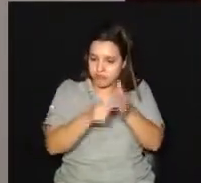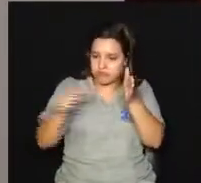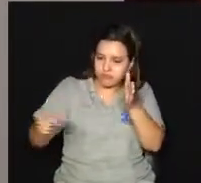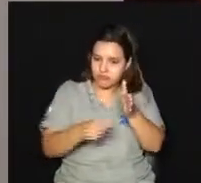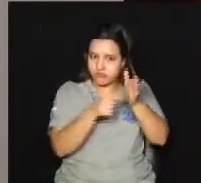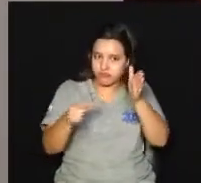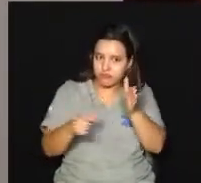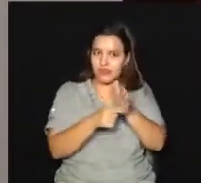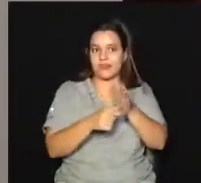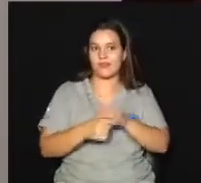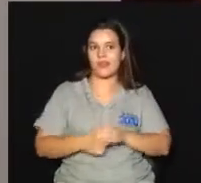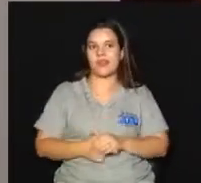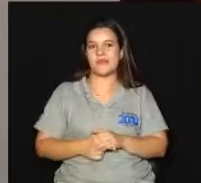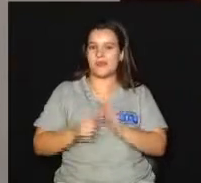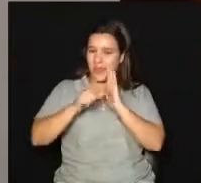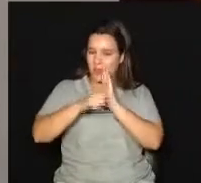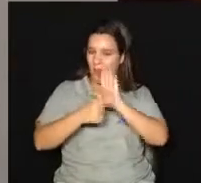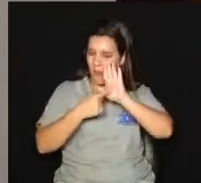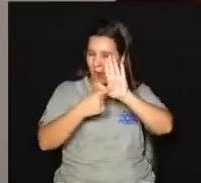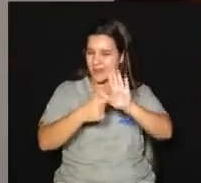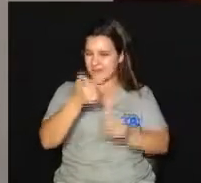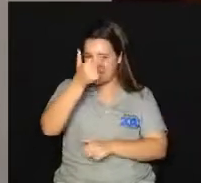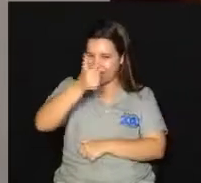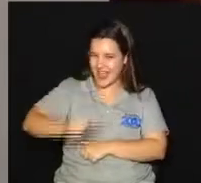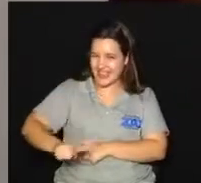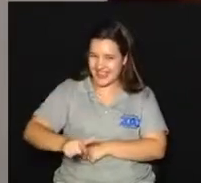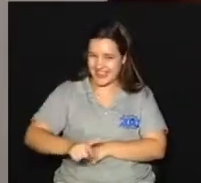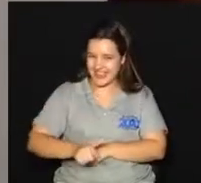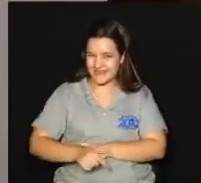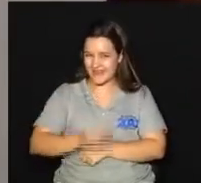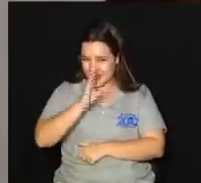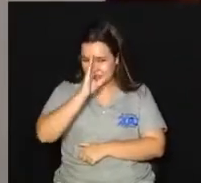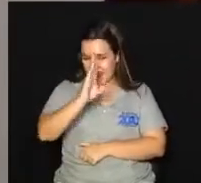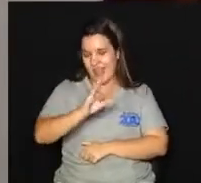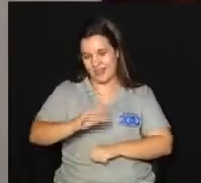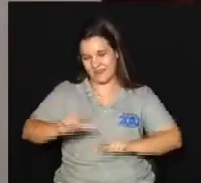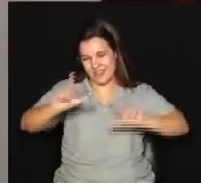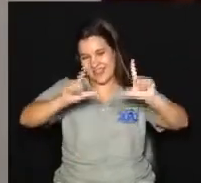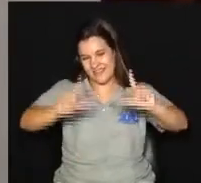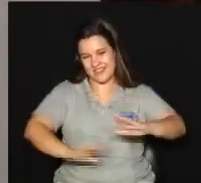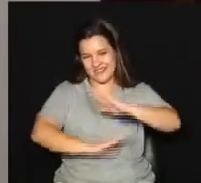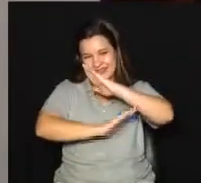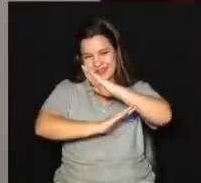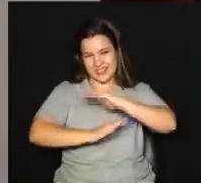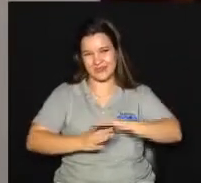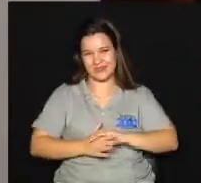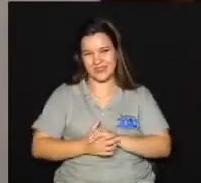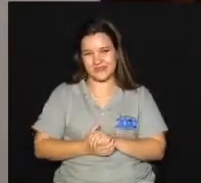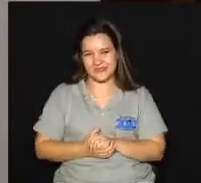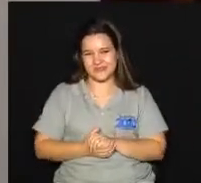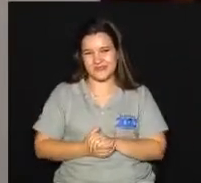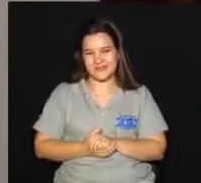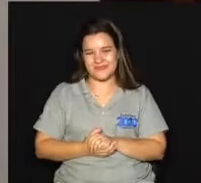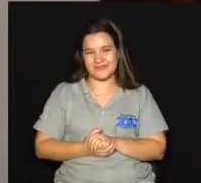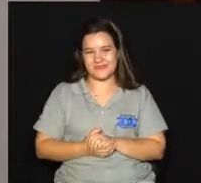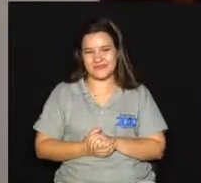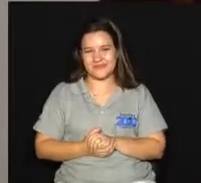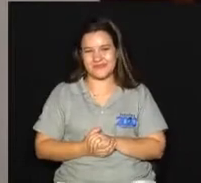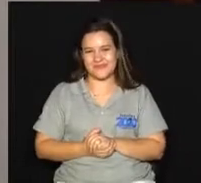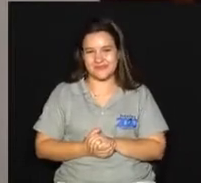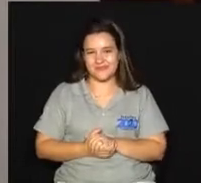andares também, mas daqui a pouquinho a gente mostra tudo isso direto aqui na TV Câmara Campinas.